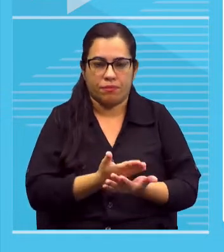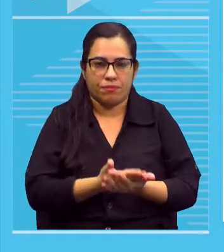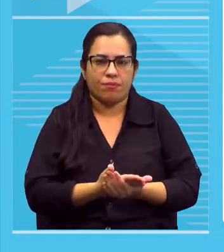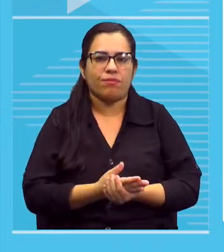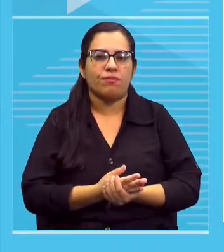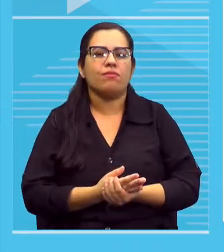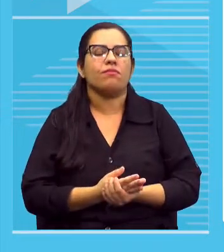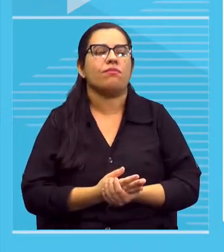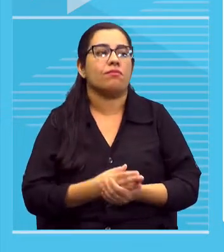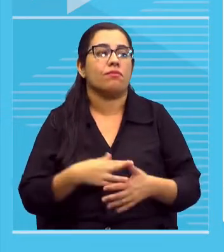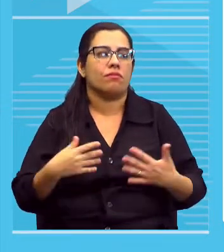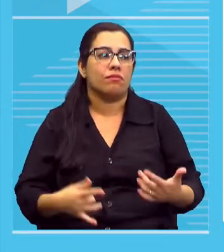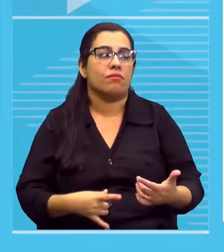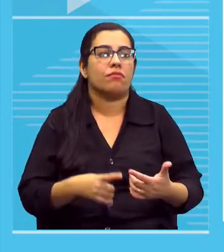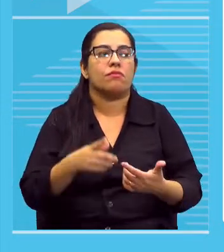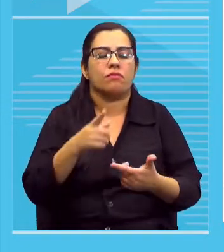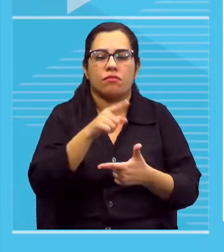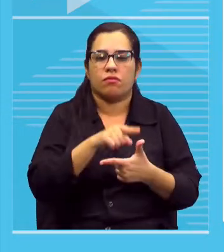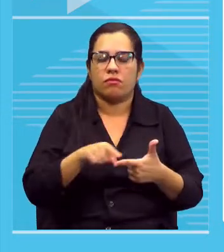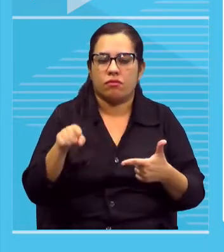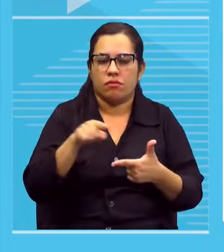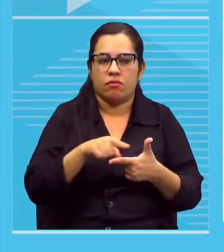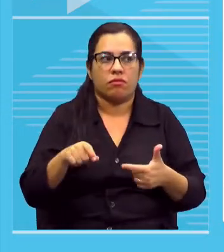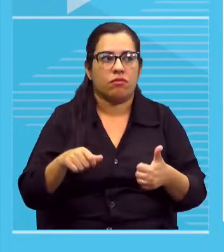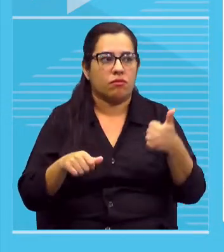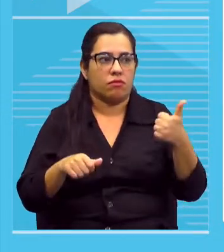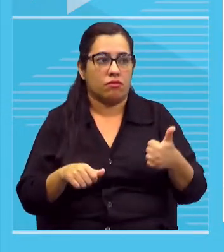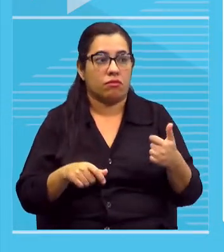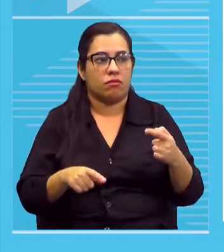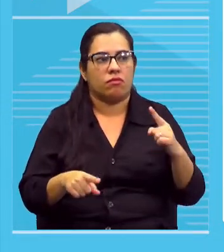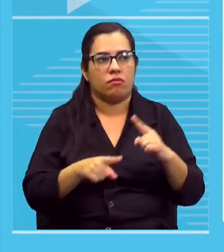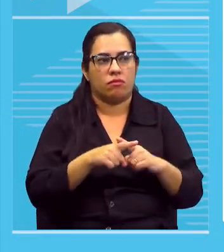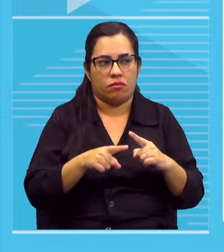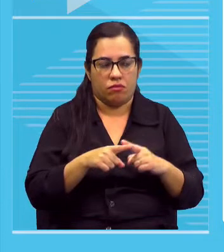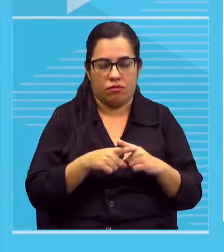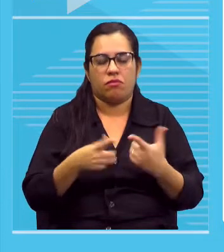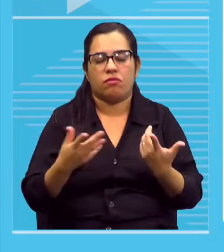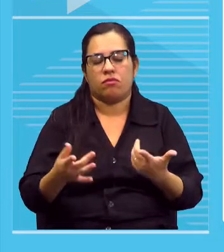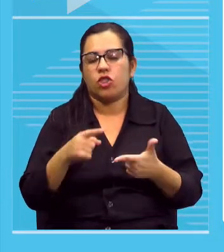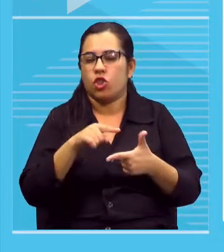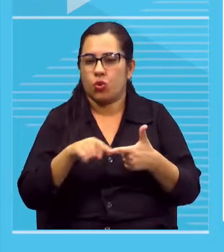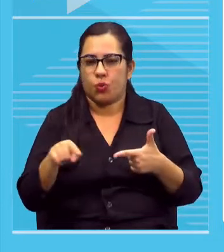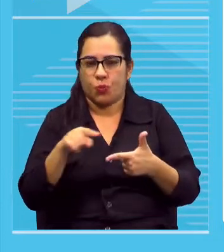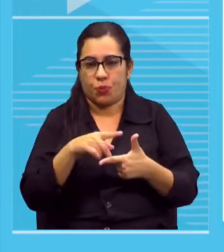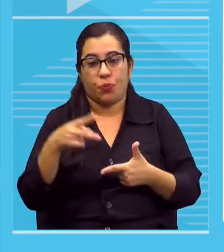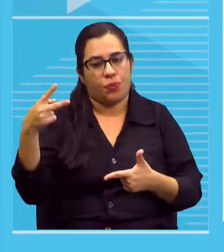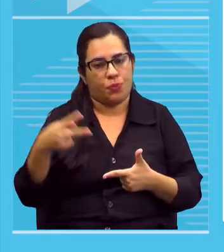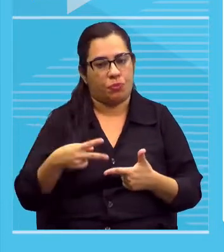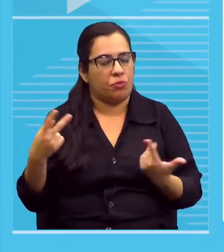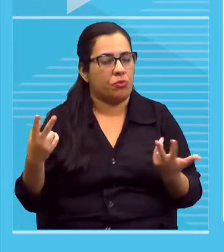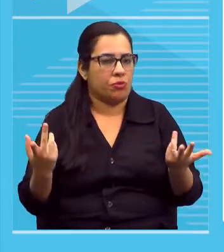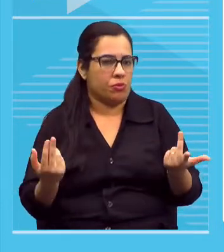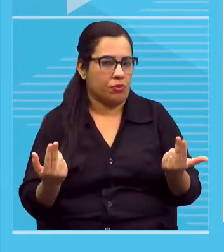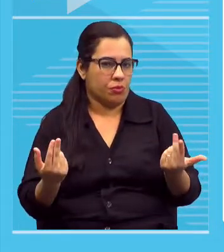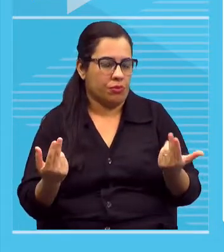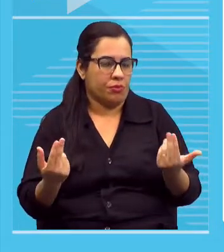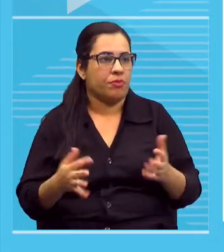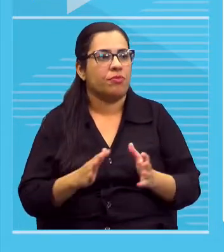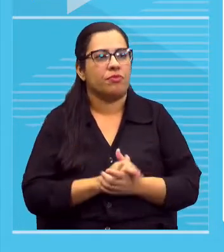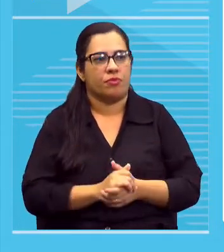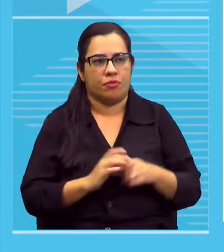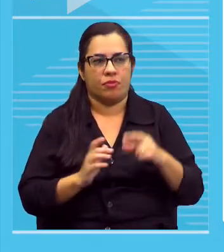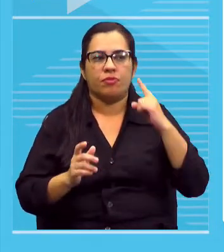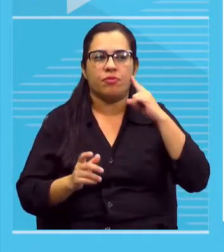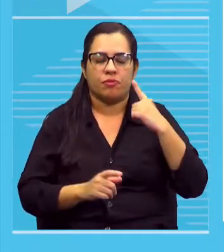é o cosseno do primeiro vezes o cosseno do segundo né que é igual ao menos você no primeiro